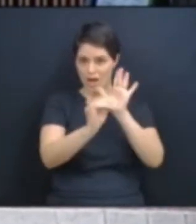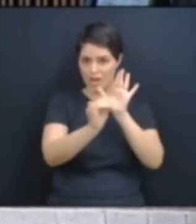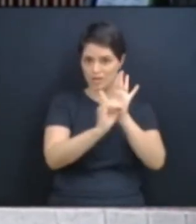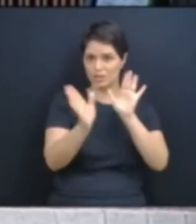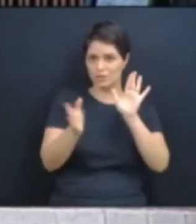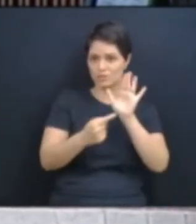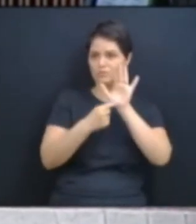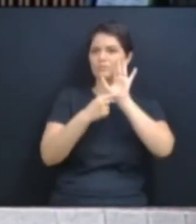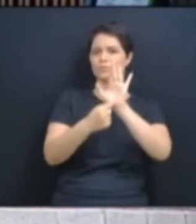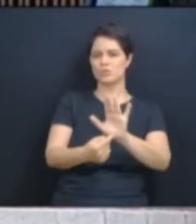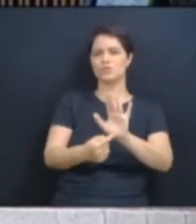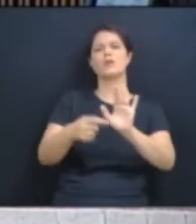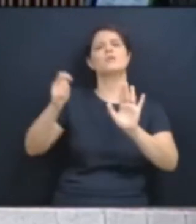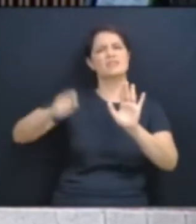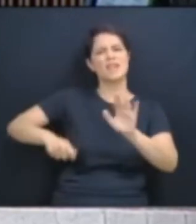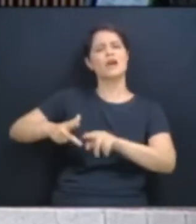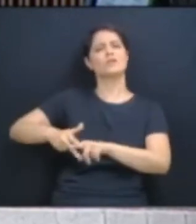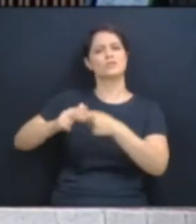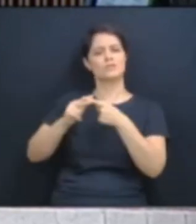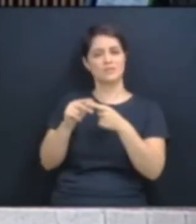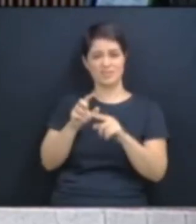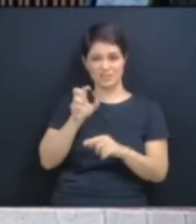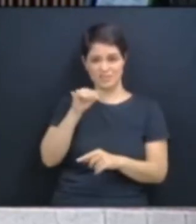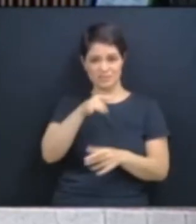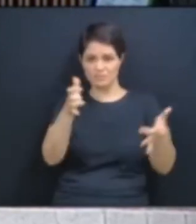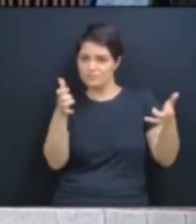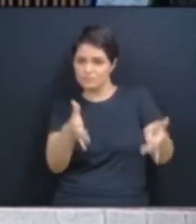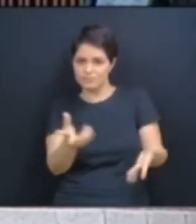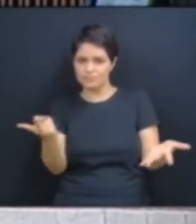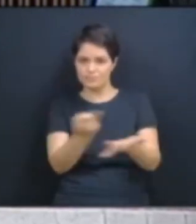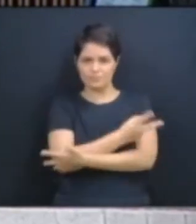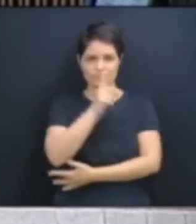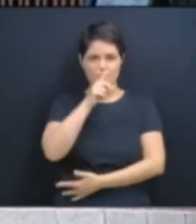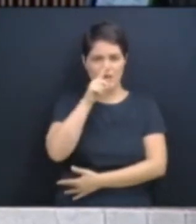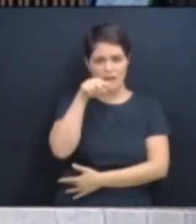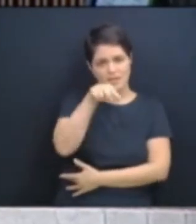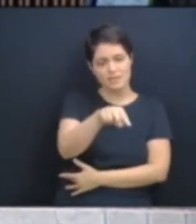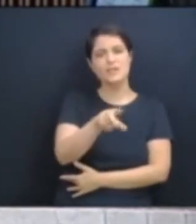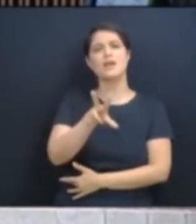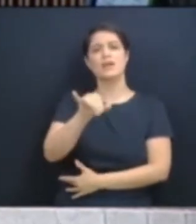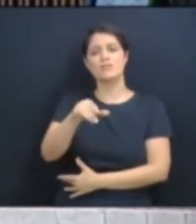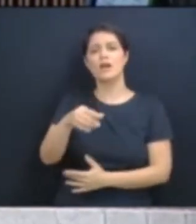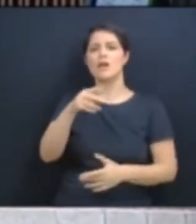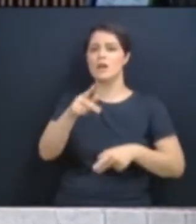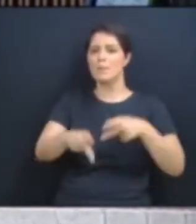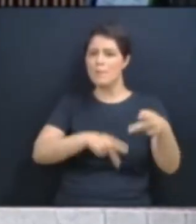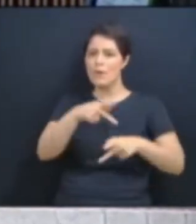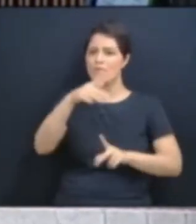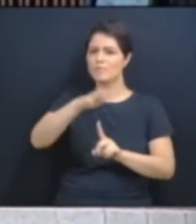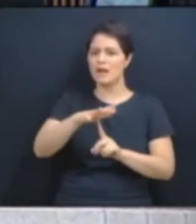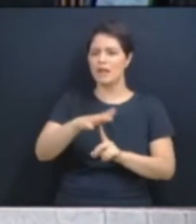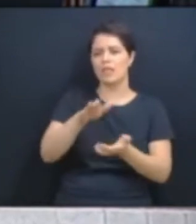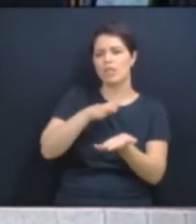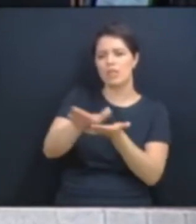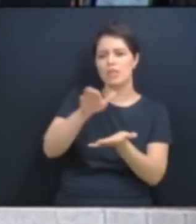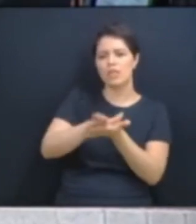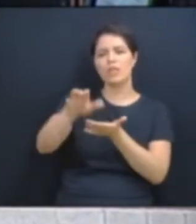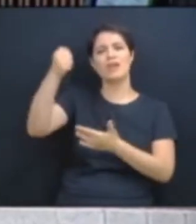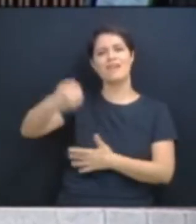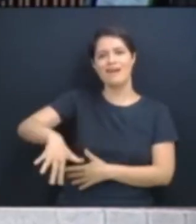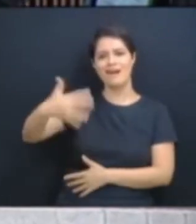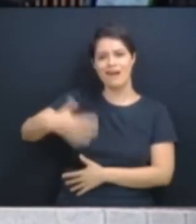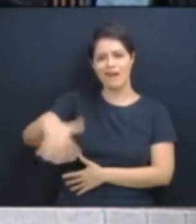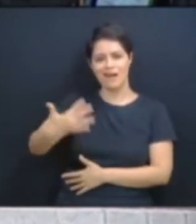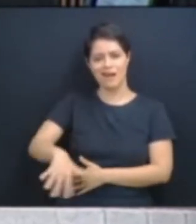povo do Paraná pode pagar caro 35 anos e a gente viver tudo o que a gente viveu no passado. Porque, de fato, o modelo que está